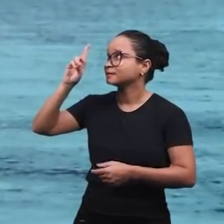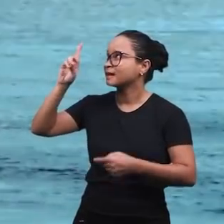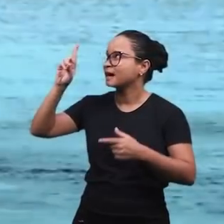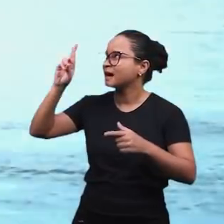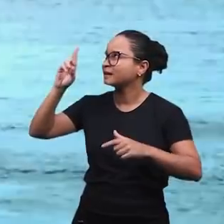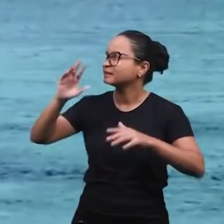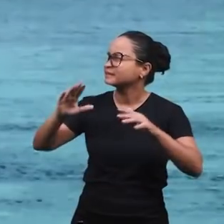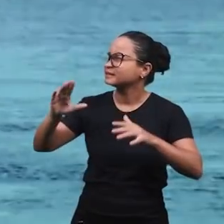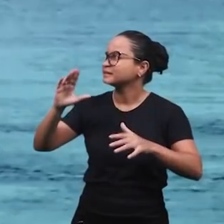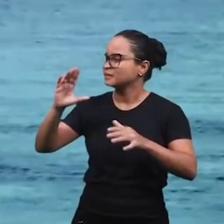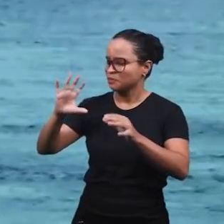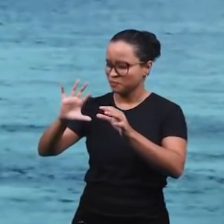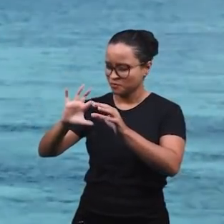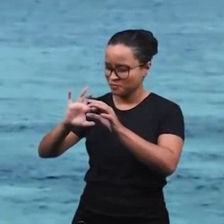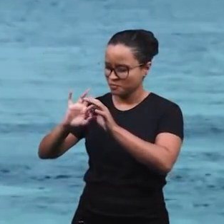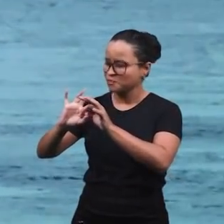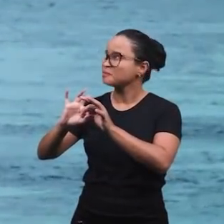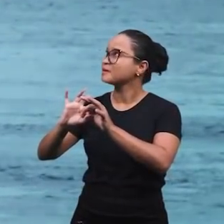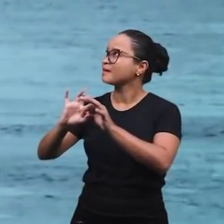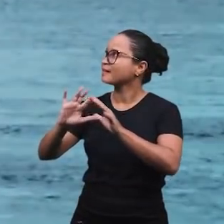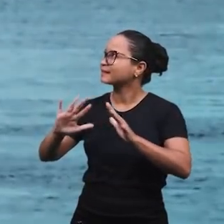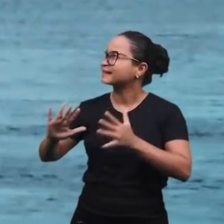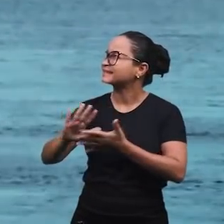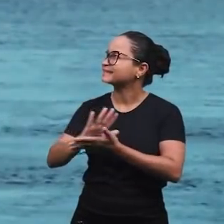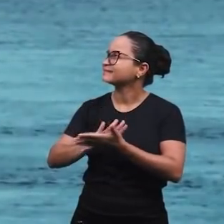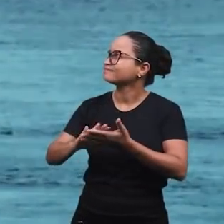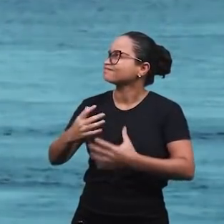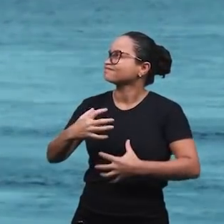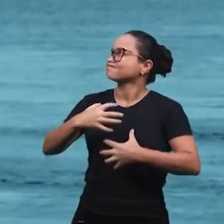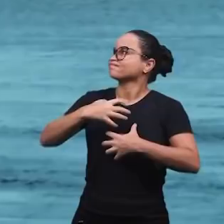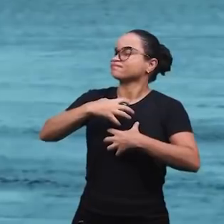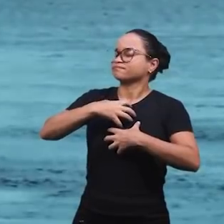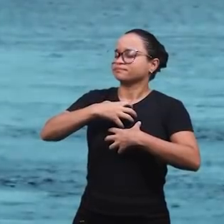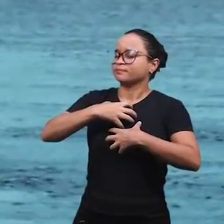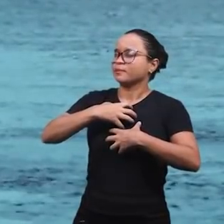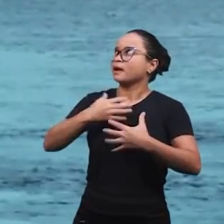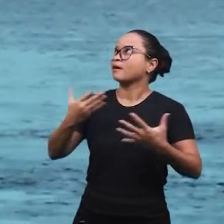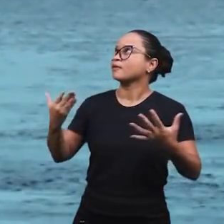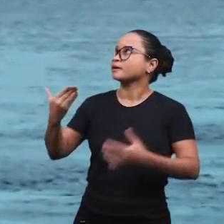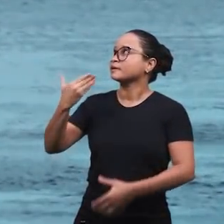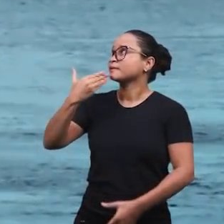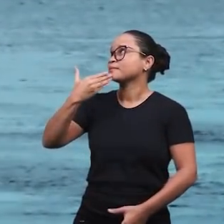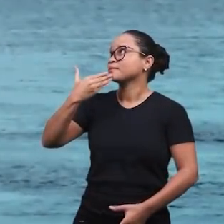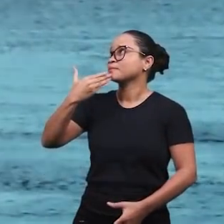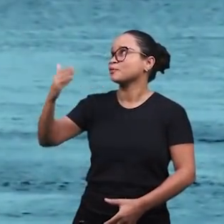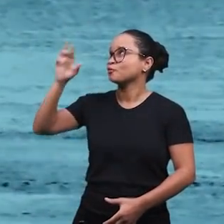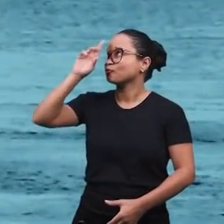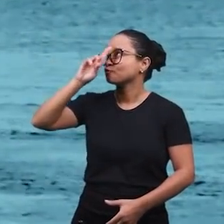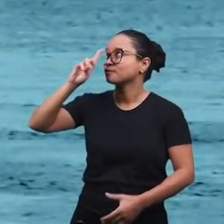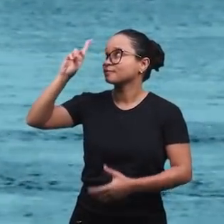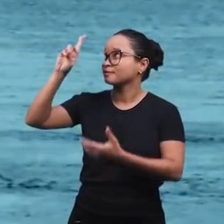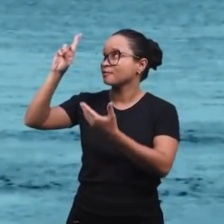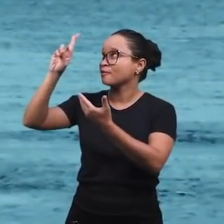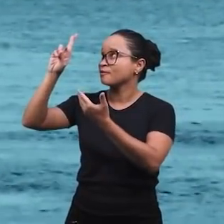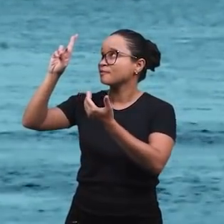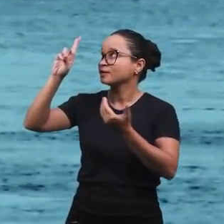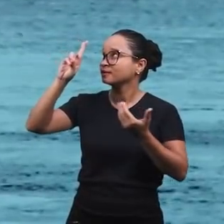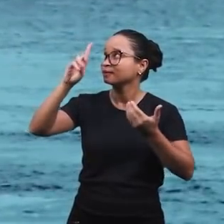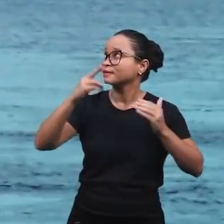comunhão não posso eu sentir, Senhor,